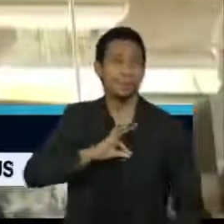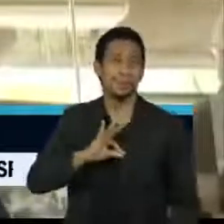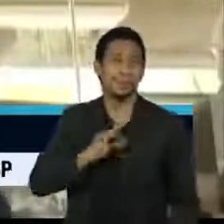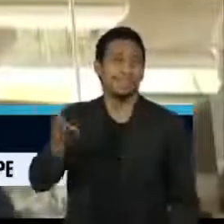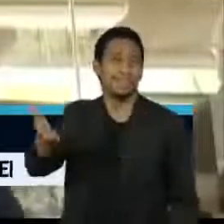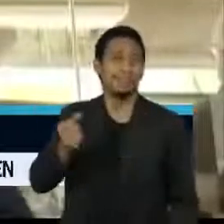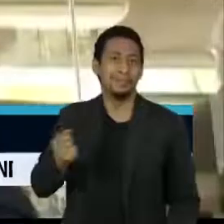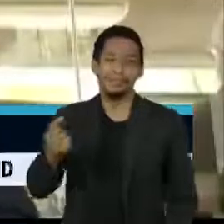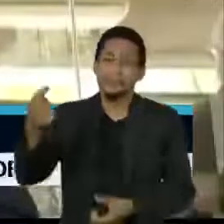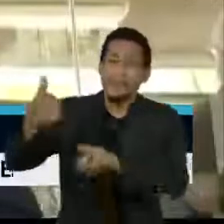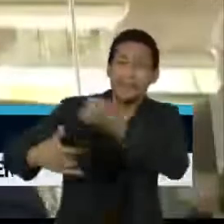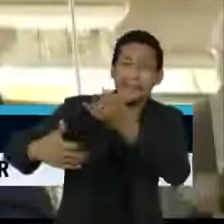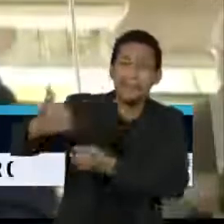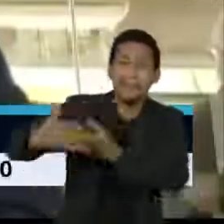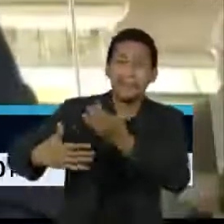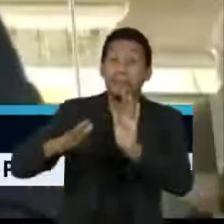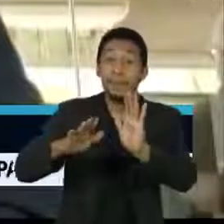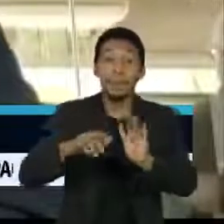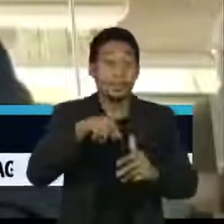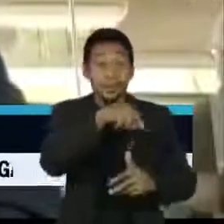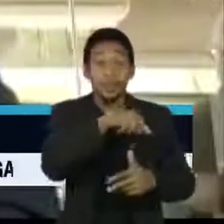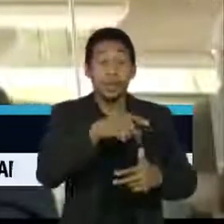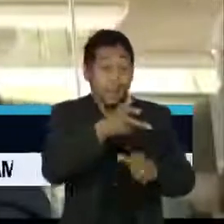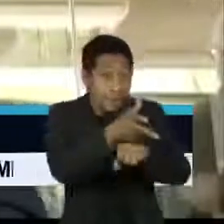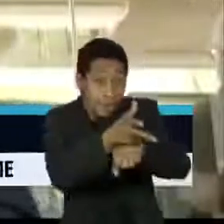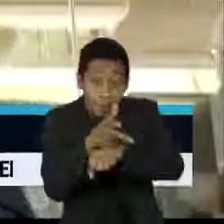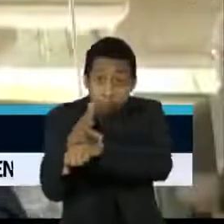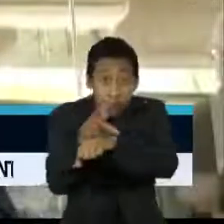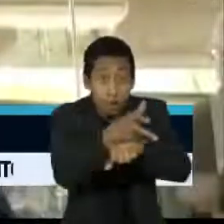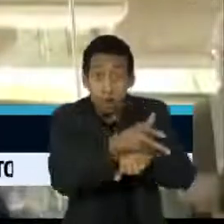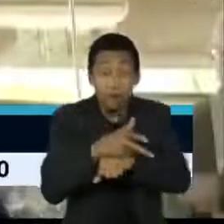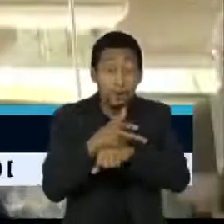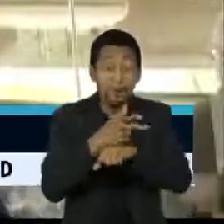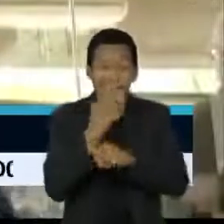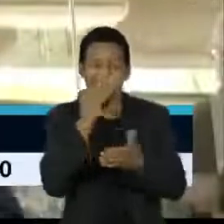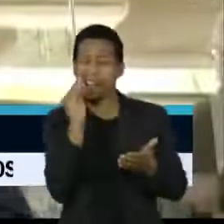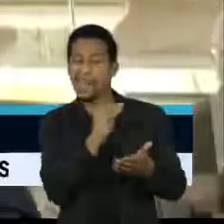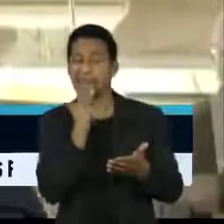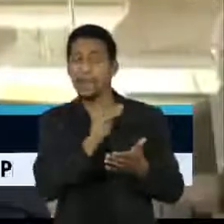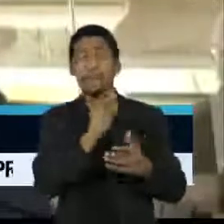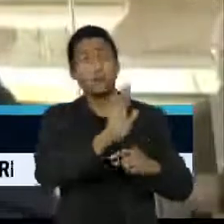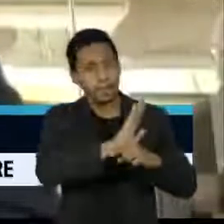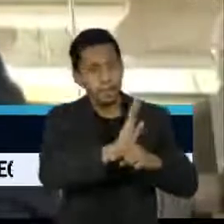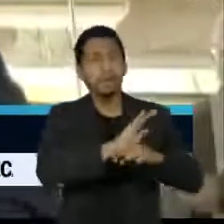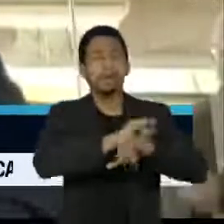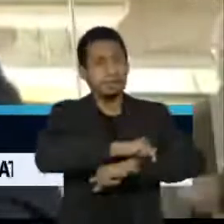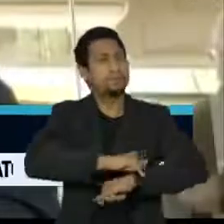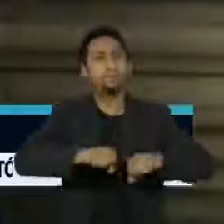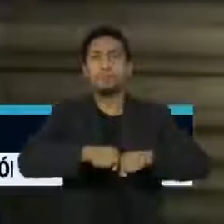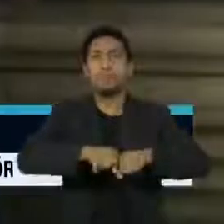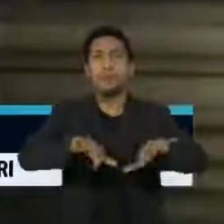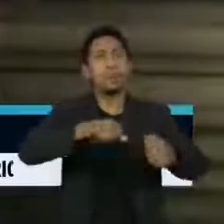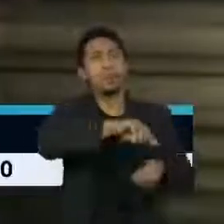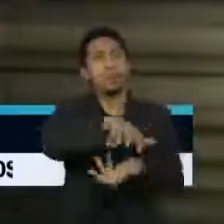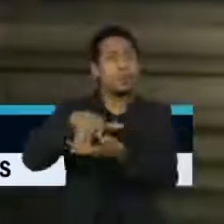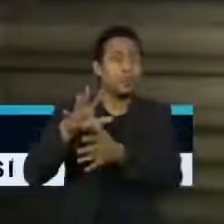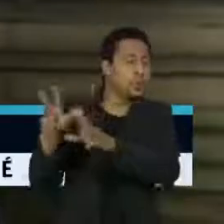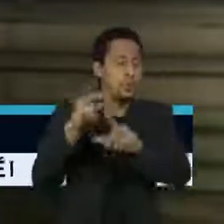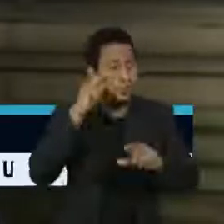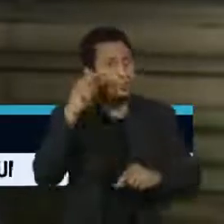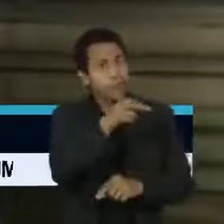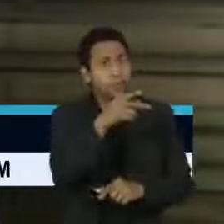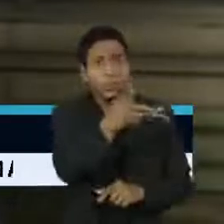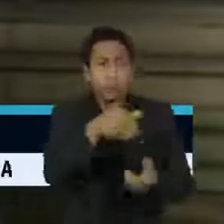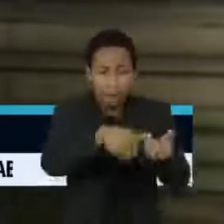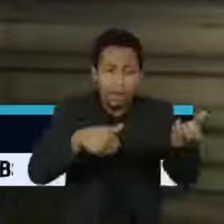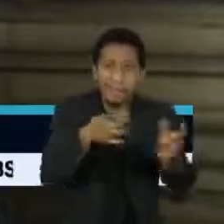policiais militares, ignorando as imagens que foram amplamente divulgadas no mundo inteiro e que são de conhecimento público. Os depoimentos